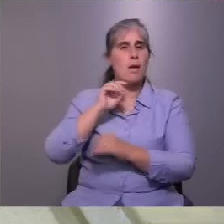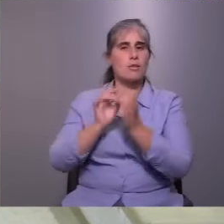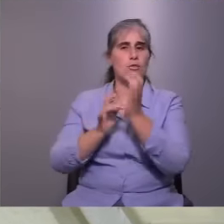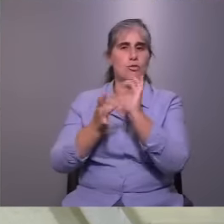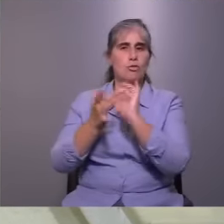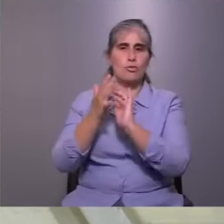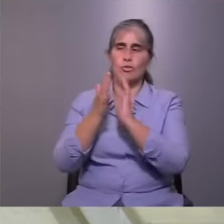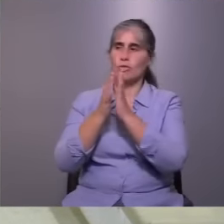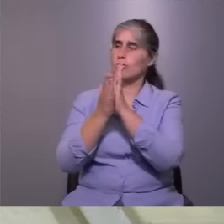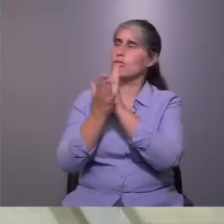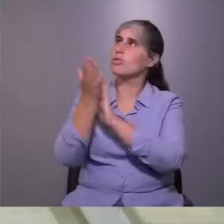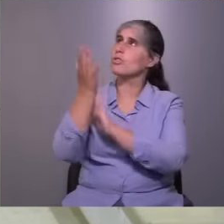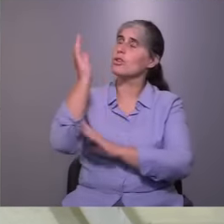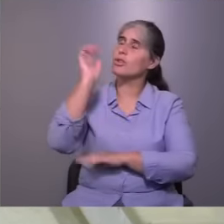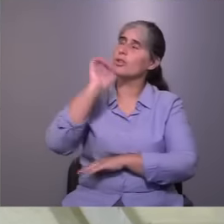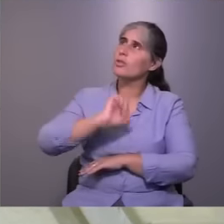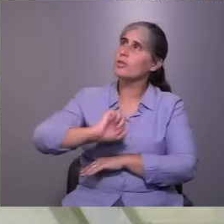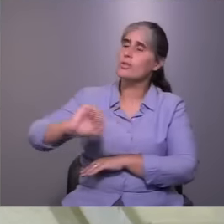salve